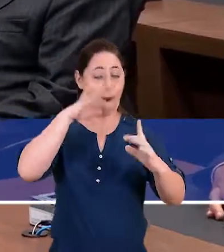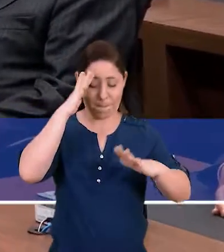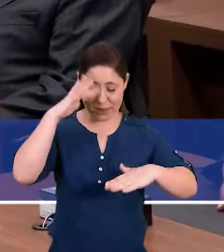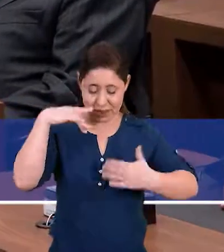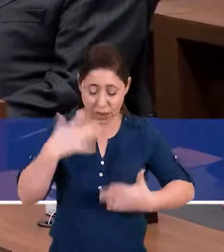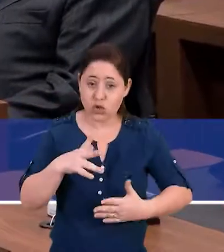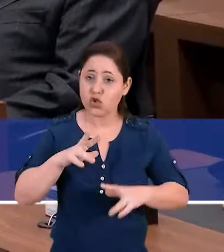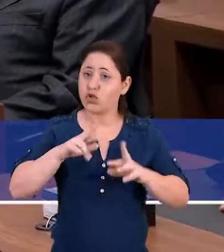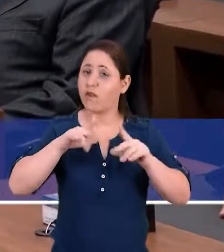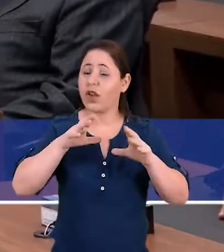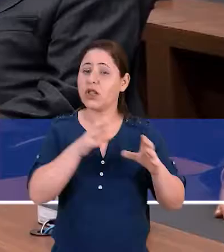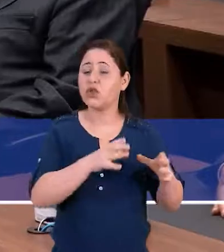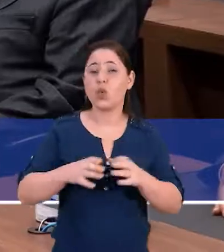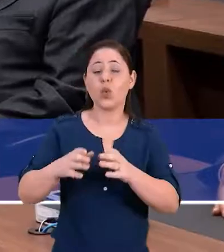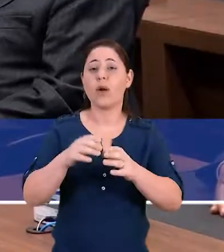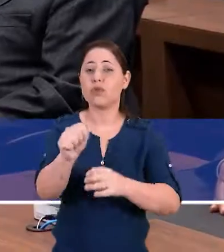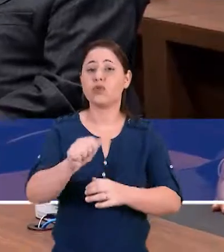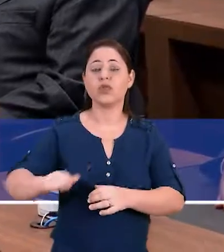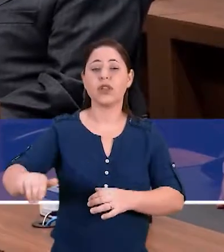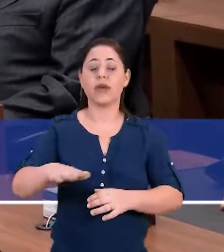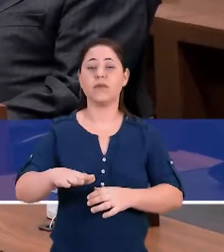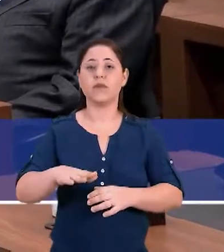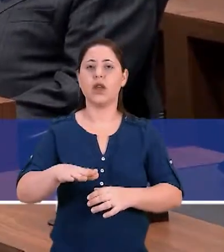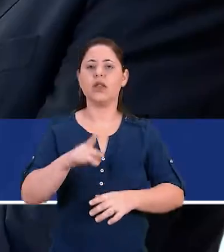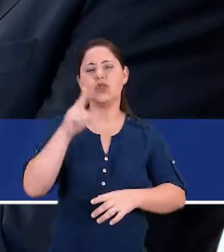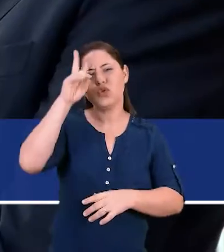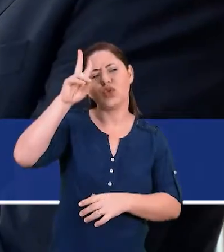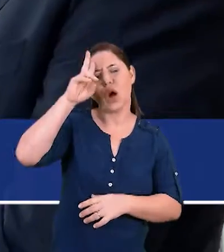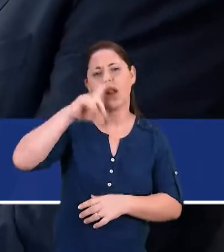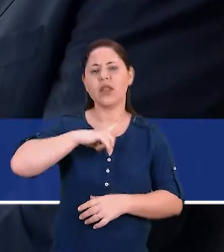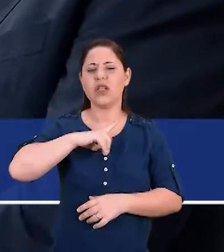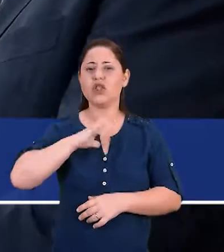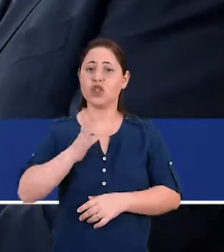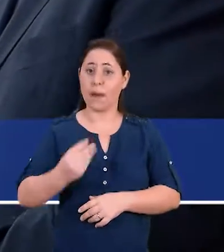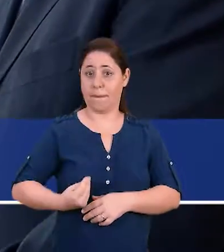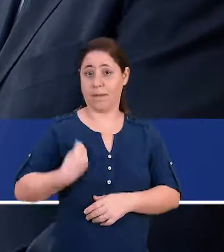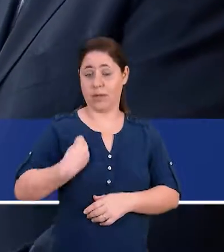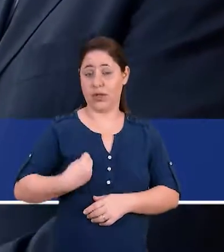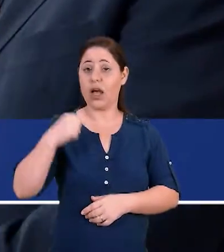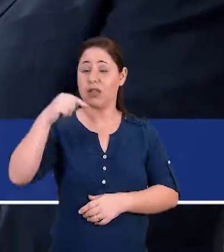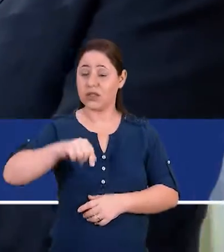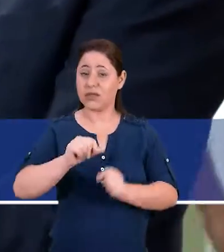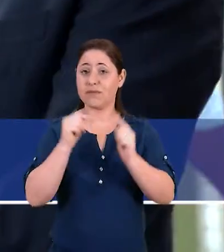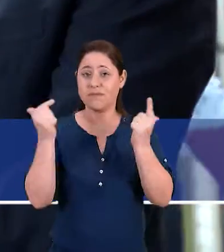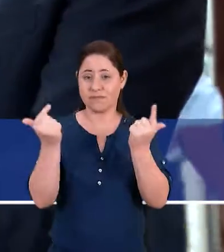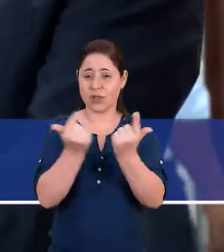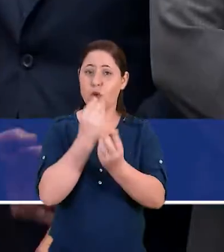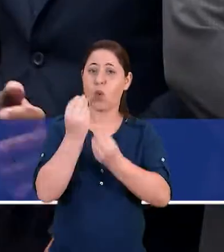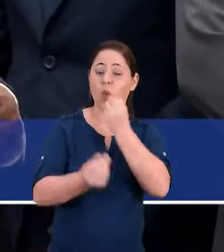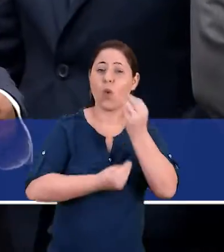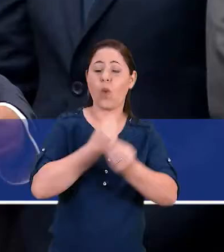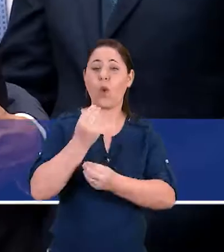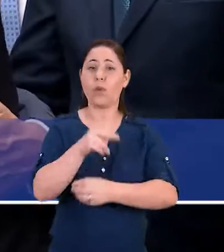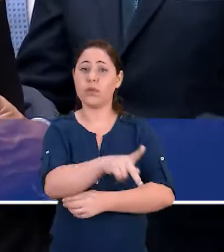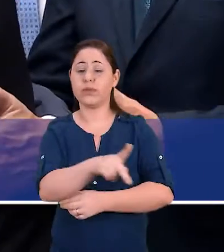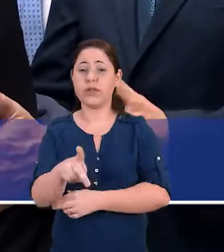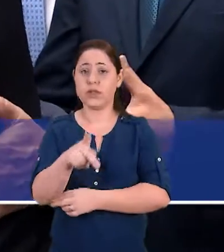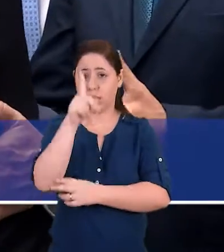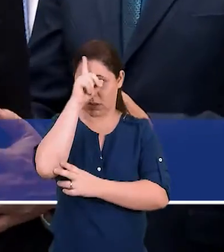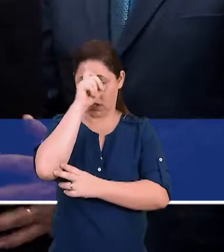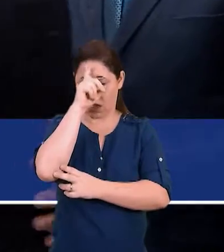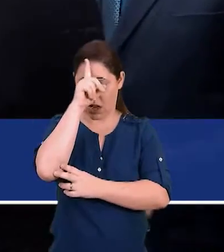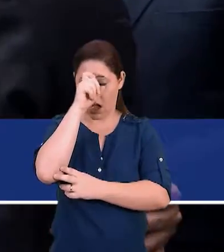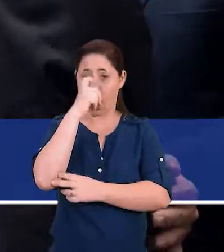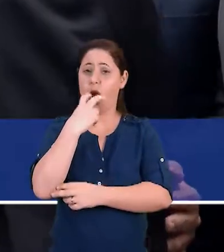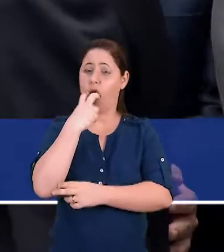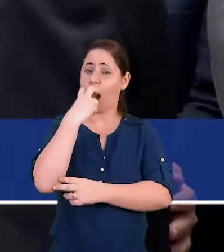resultado em homenagens a diferentes segmentos sociais. Dentre essas histórias, há quem já tenha passado pela Casa de Leis, como é o caso do